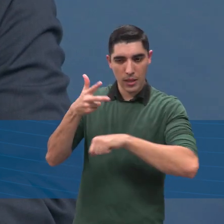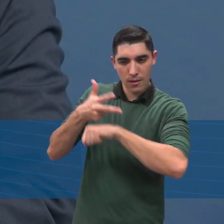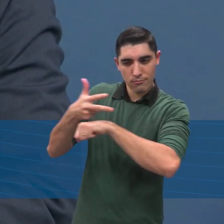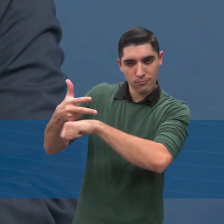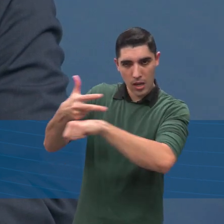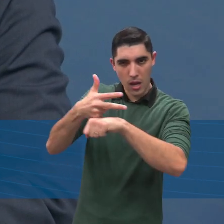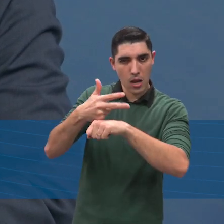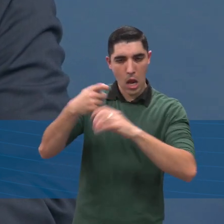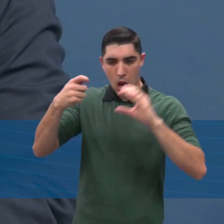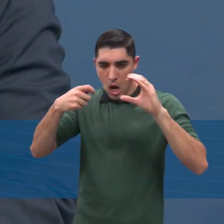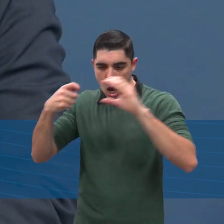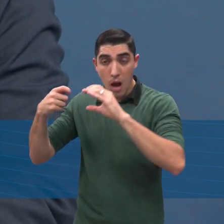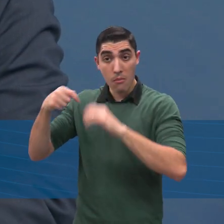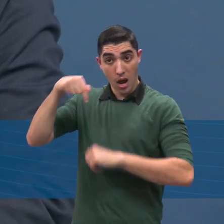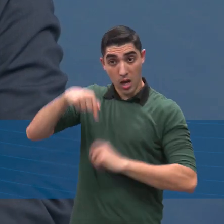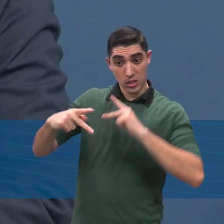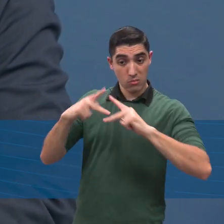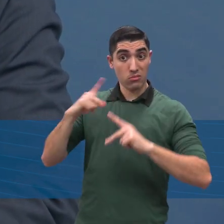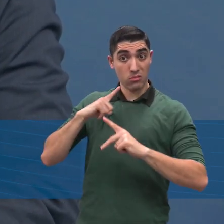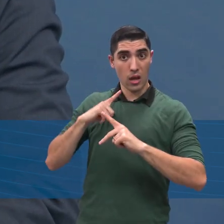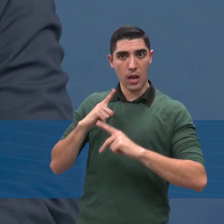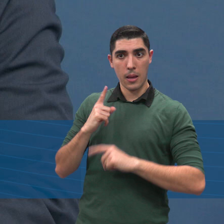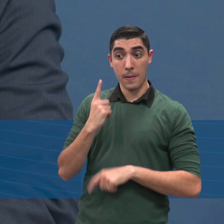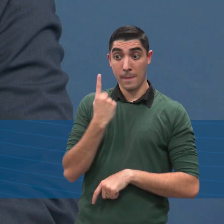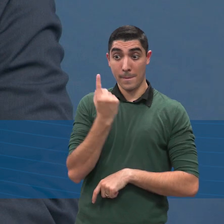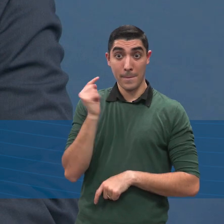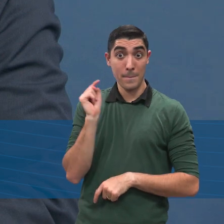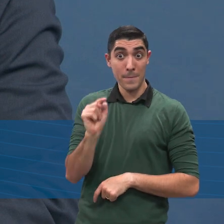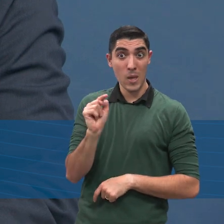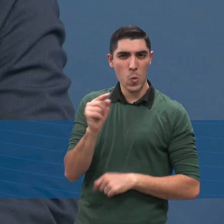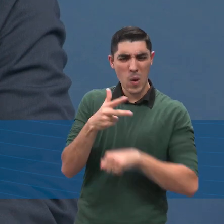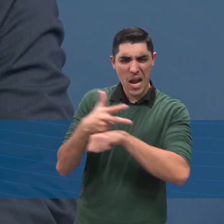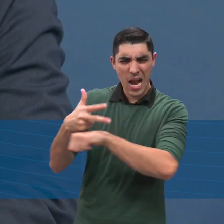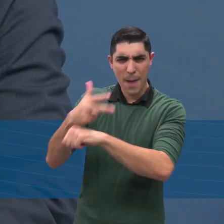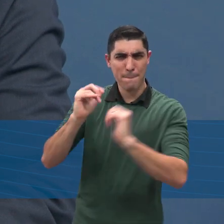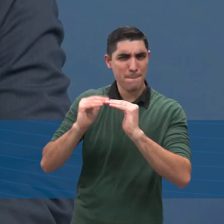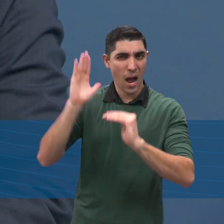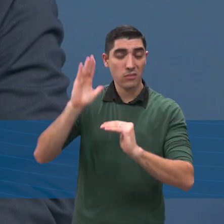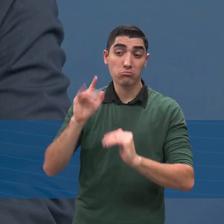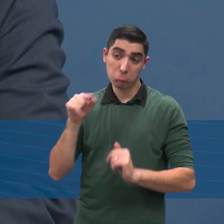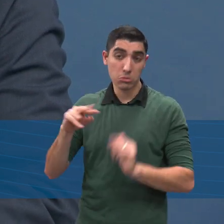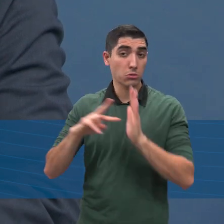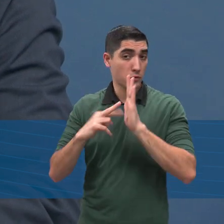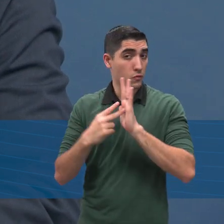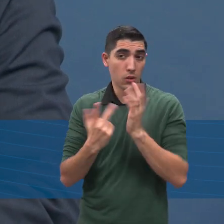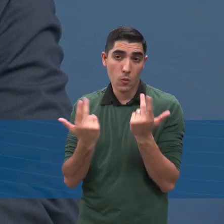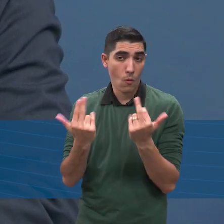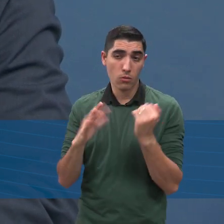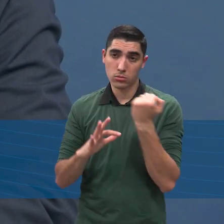1000 câmeras, mais de 1000 câmeras. É questão de segurança. Né?